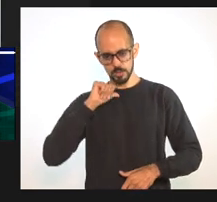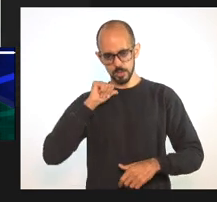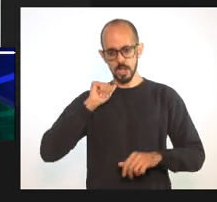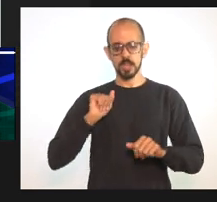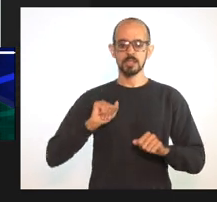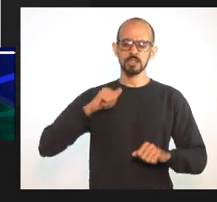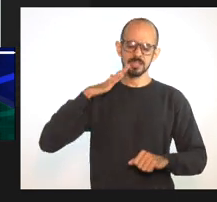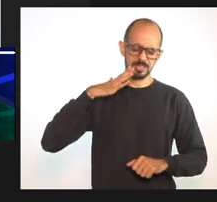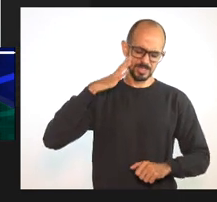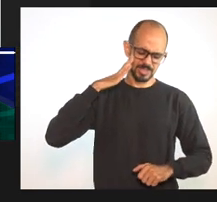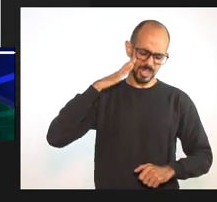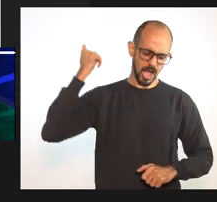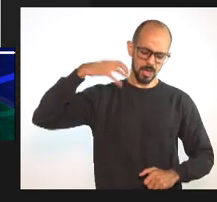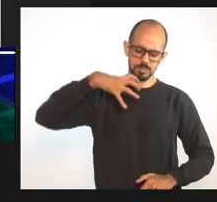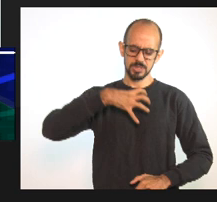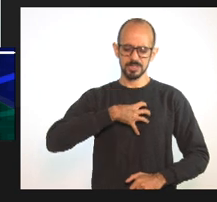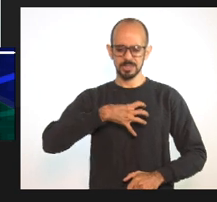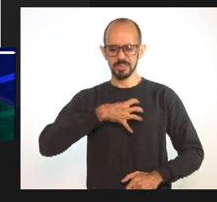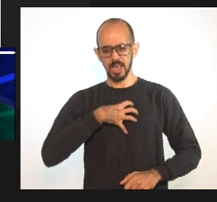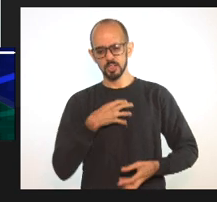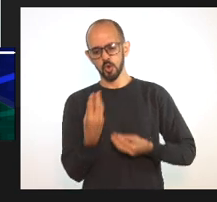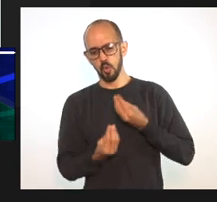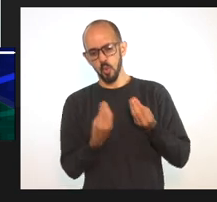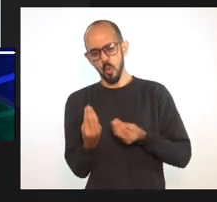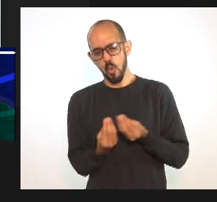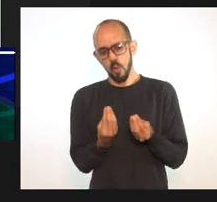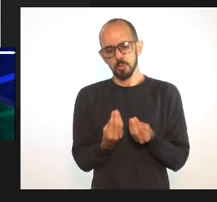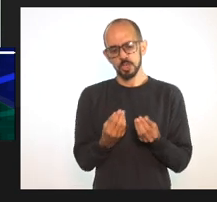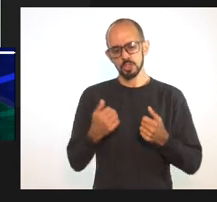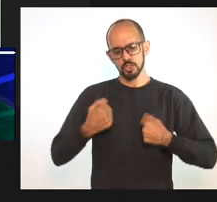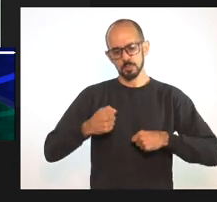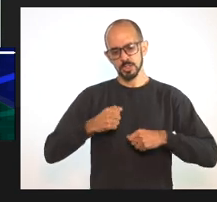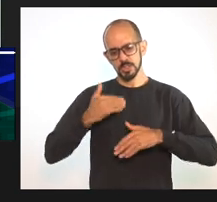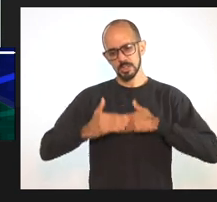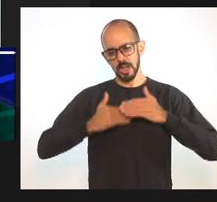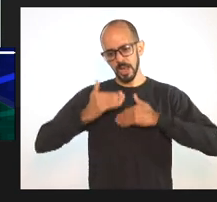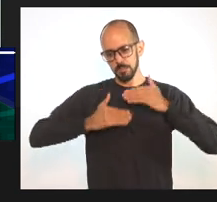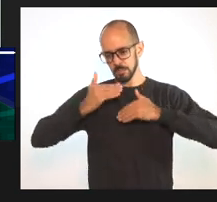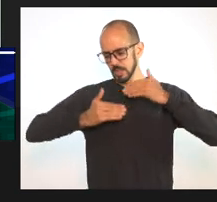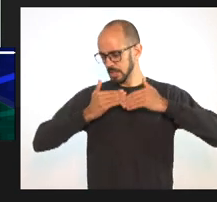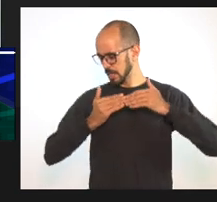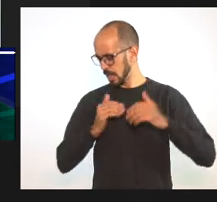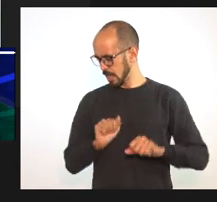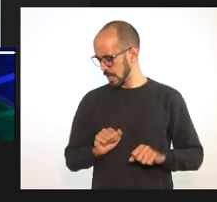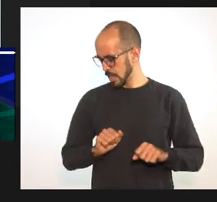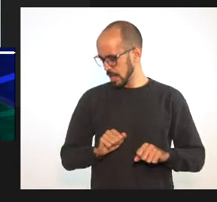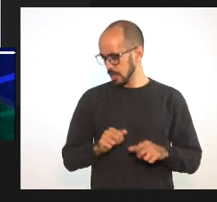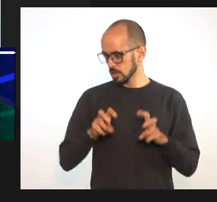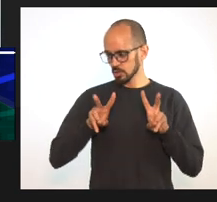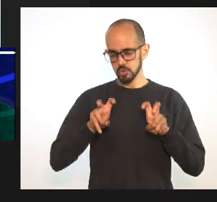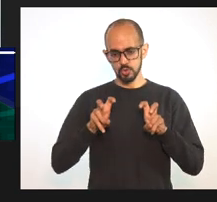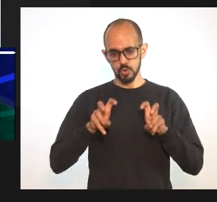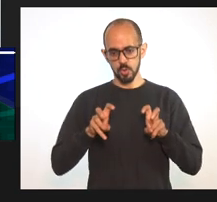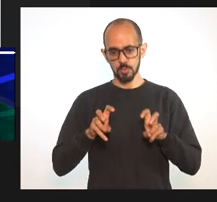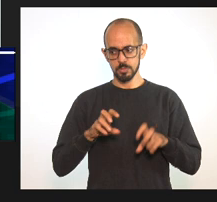quanto esse problema ainda tem que caminhar, né, sobre a questão dos crimes,